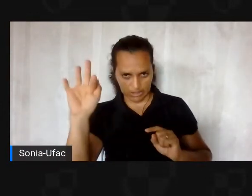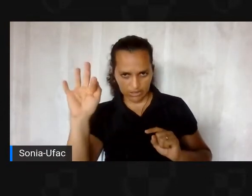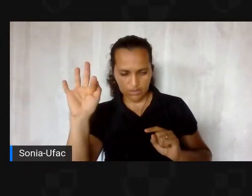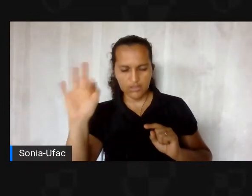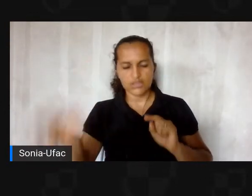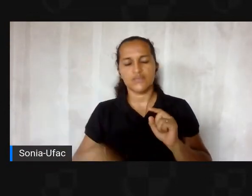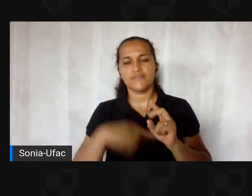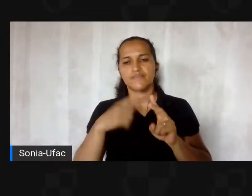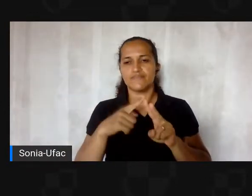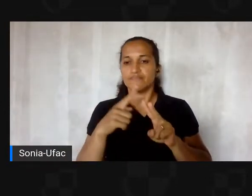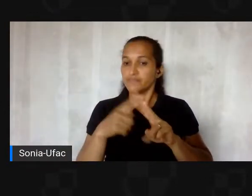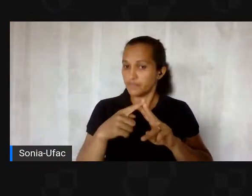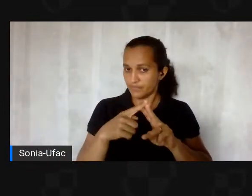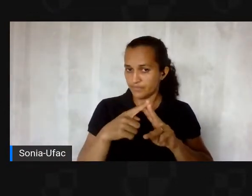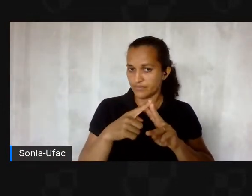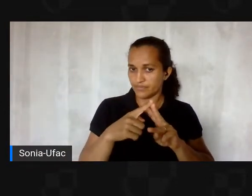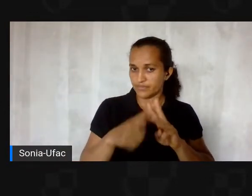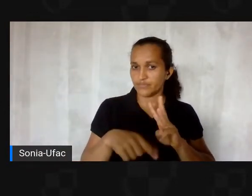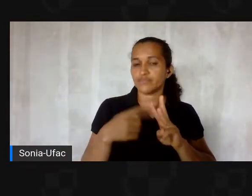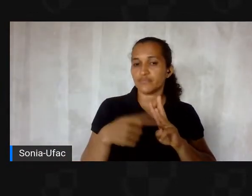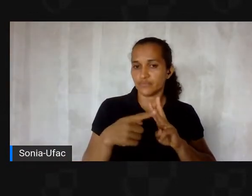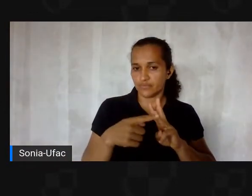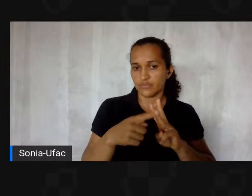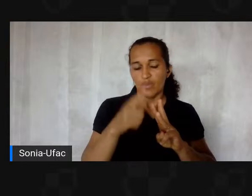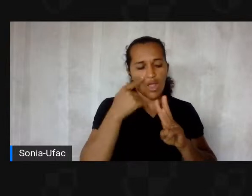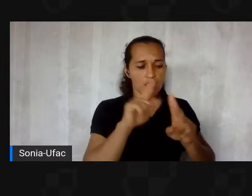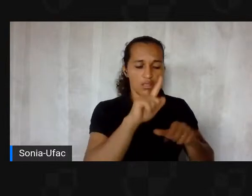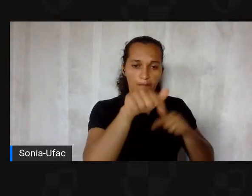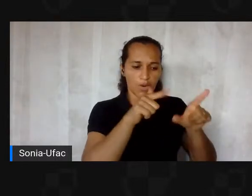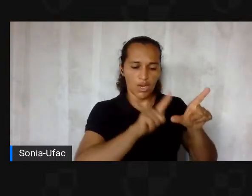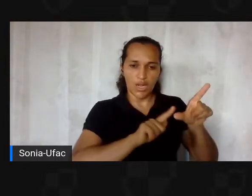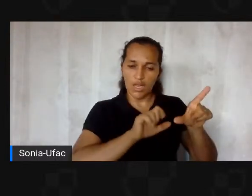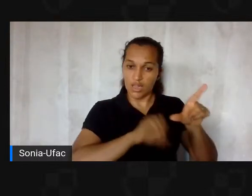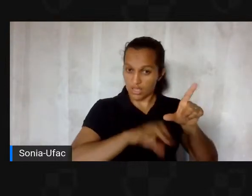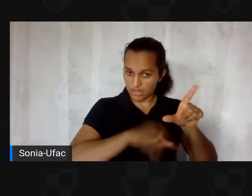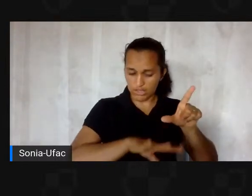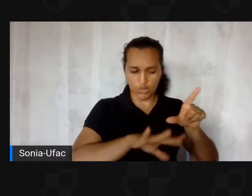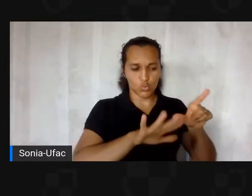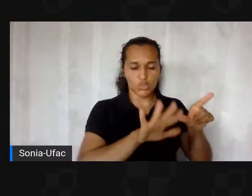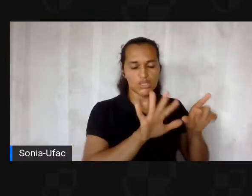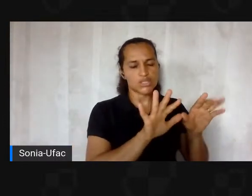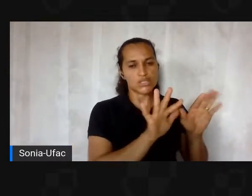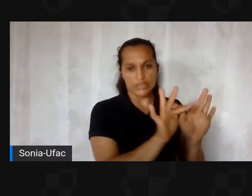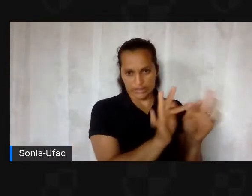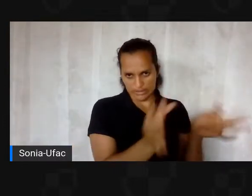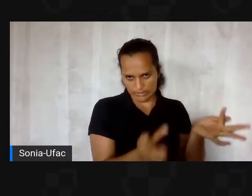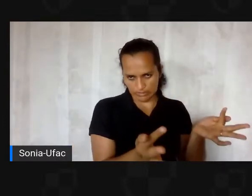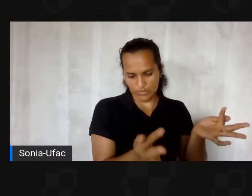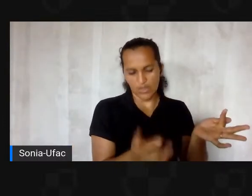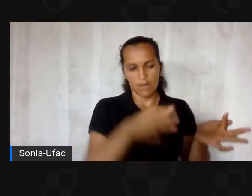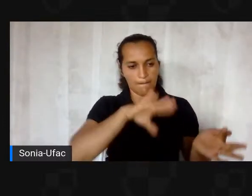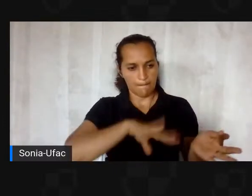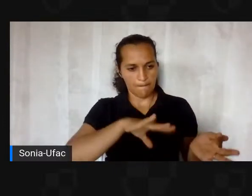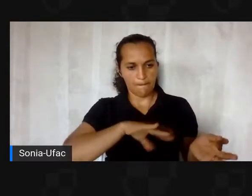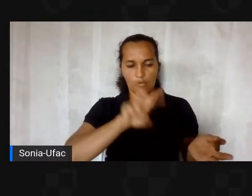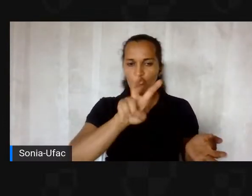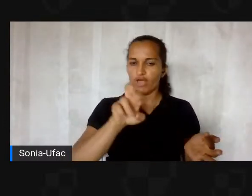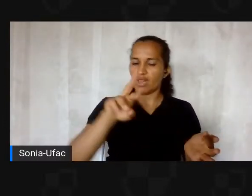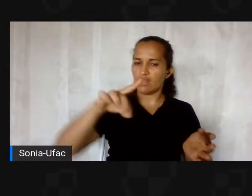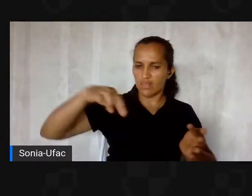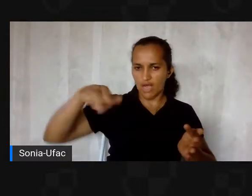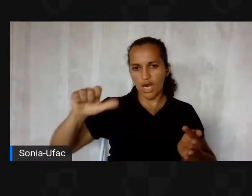vieram as licenciaturas simples. Português, vernáculo, inglês, francês e, por final,